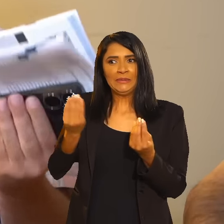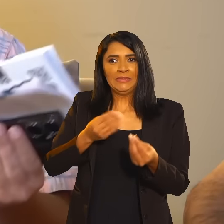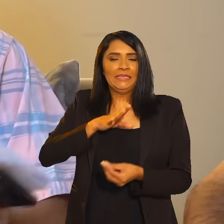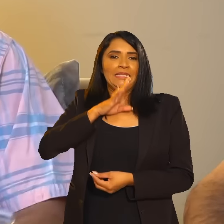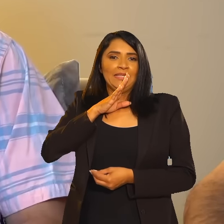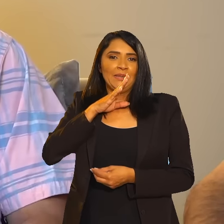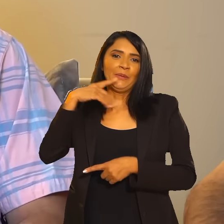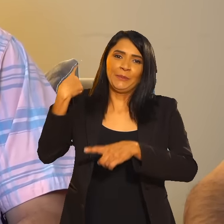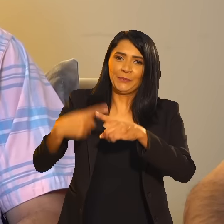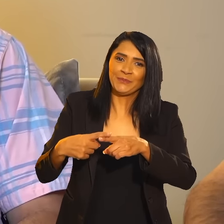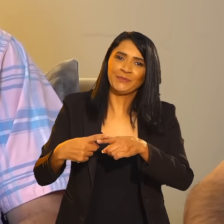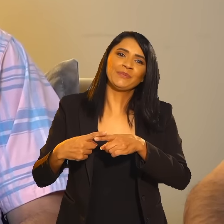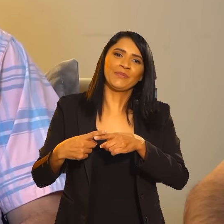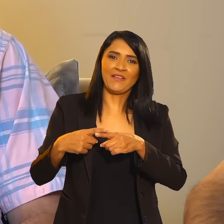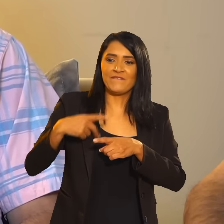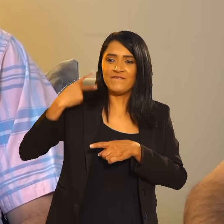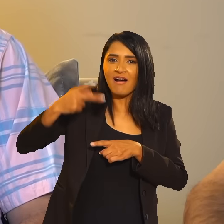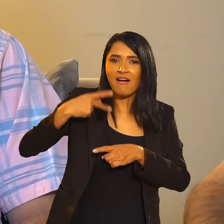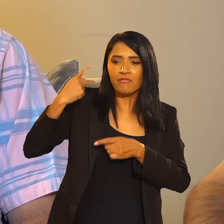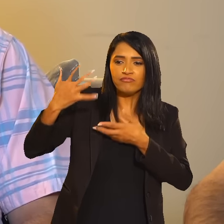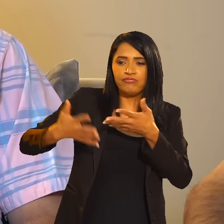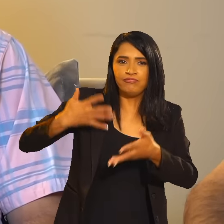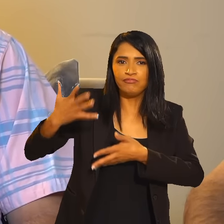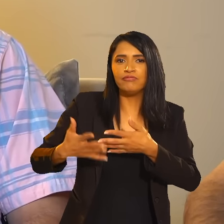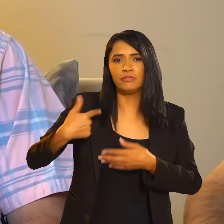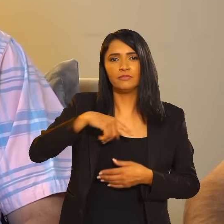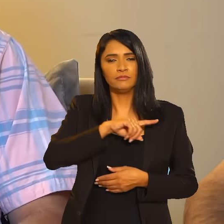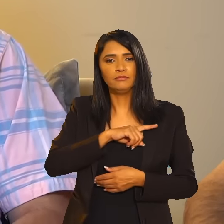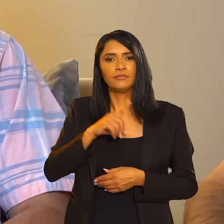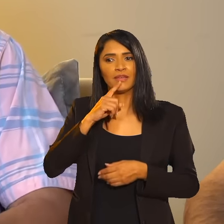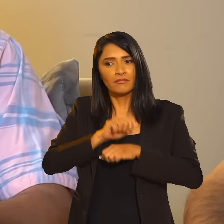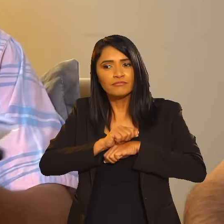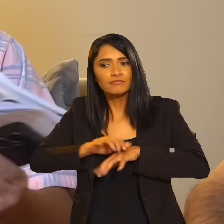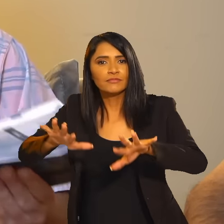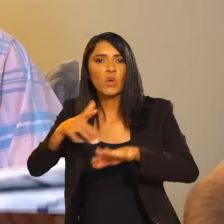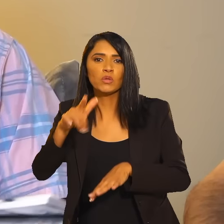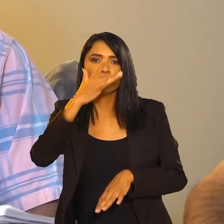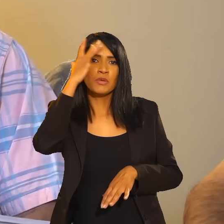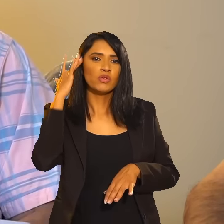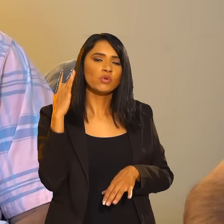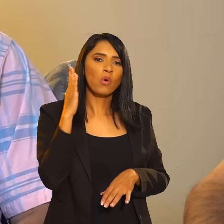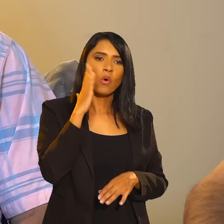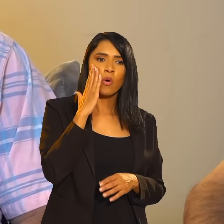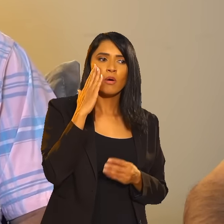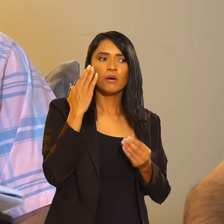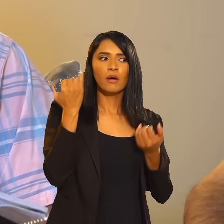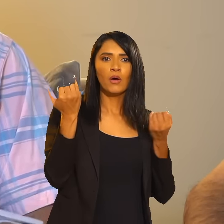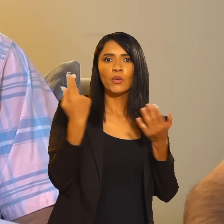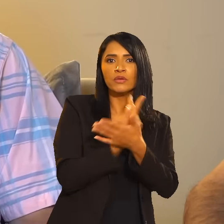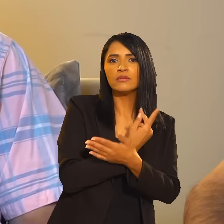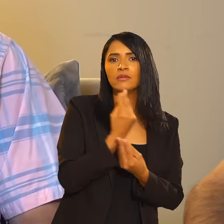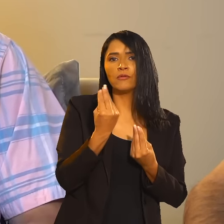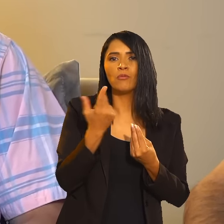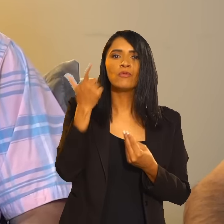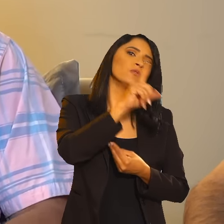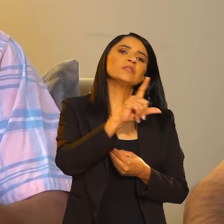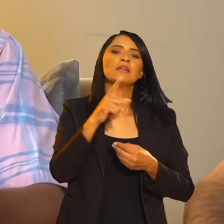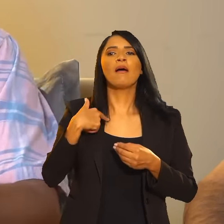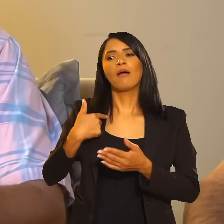falo também, porque a gente viveu essa coisa, a gente quer espalhar para as outras pessoas, quer contar para as outras pessoas o que aconteceu,